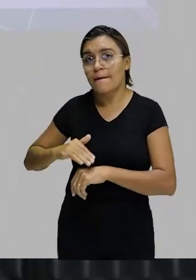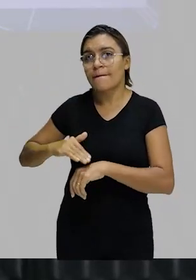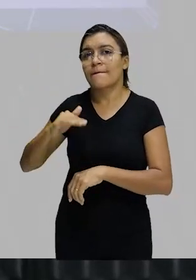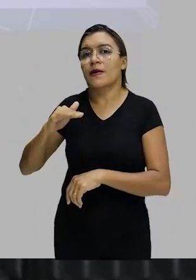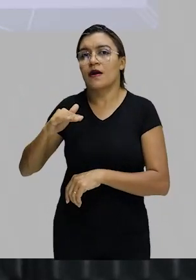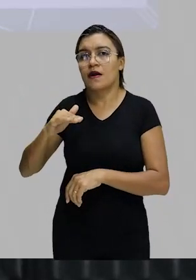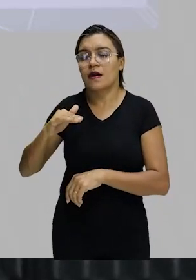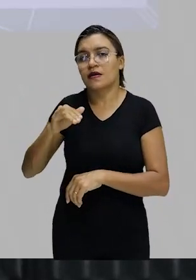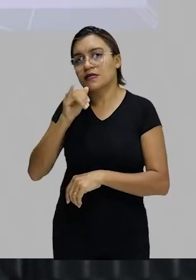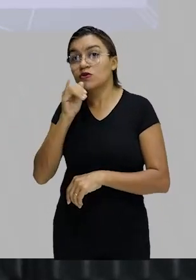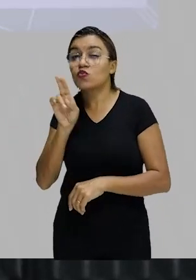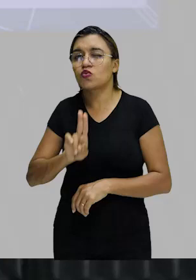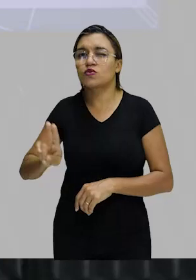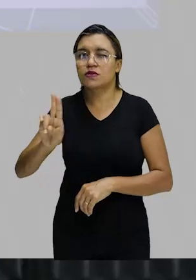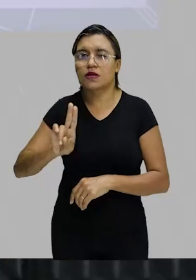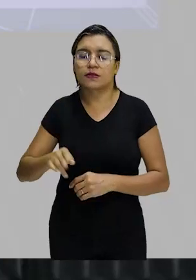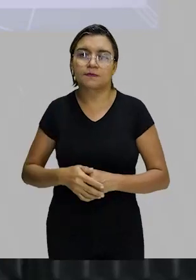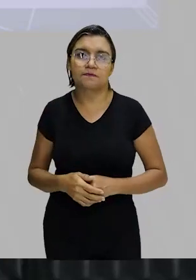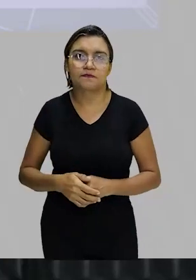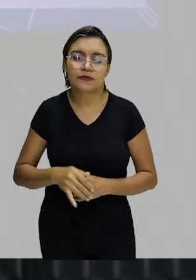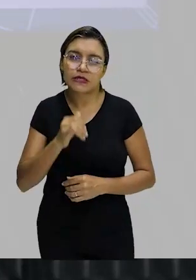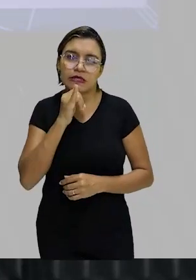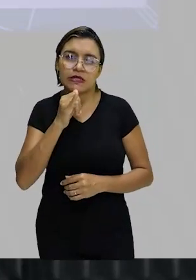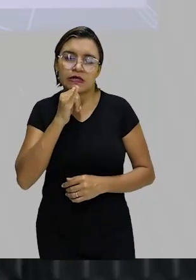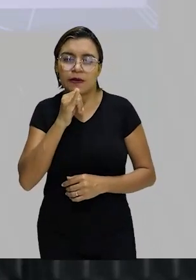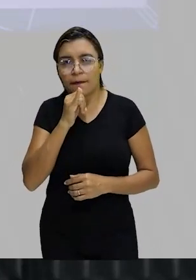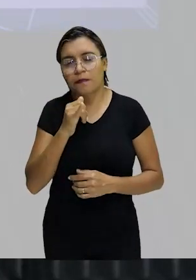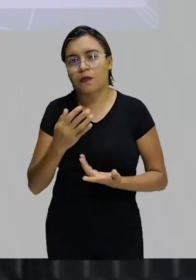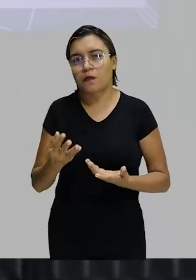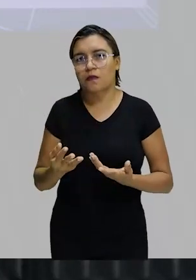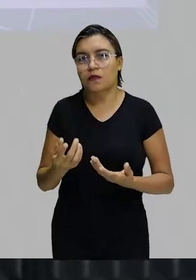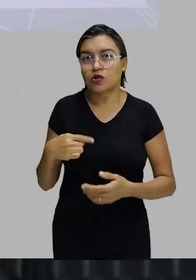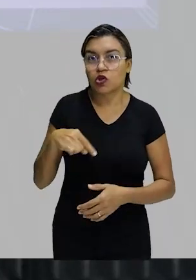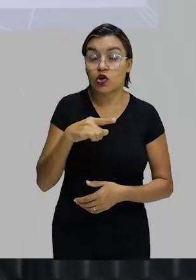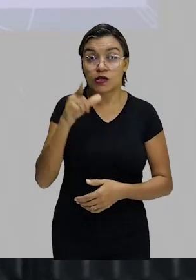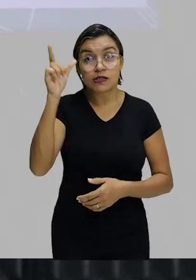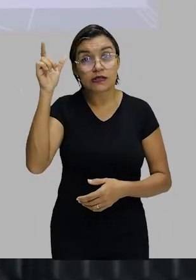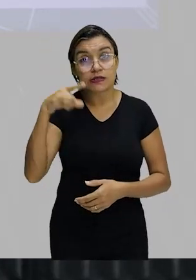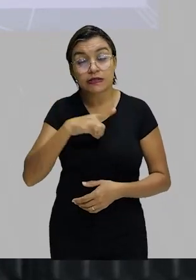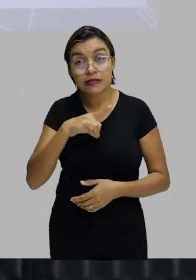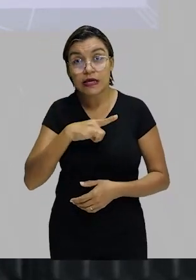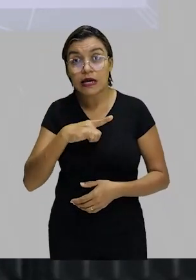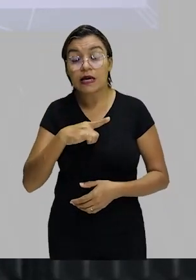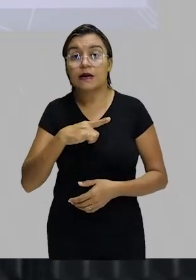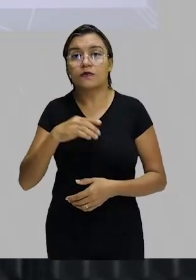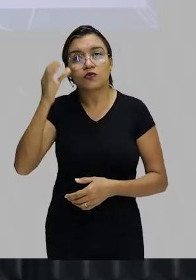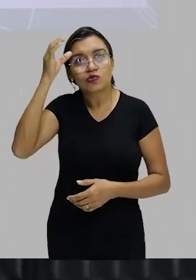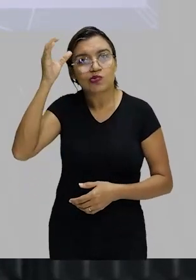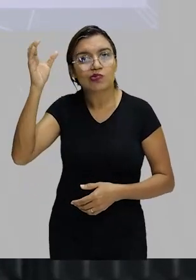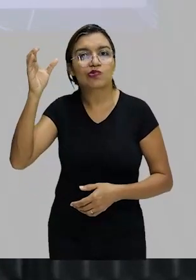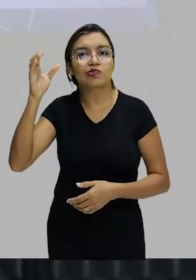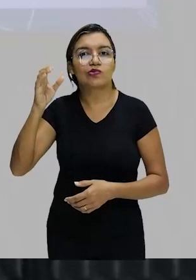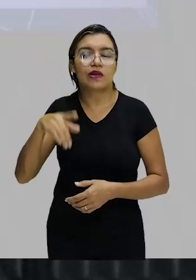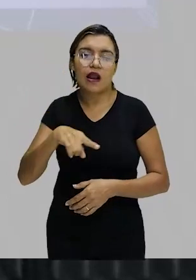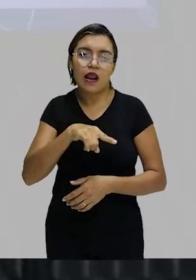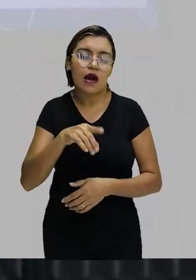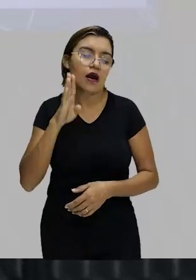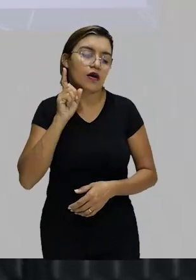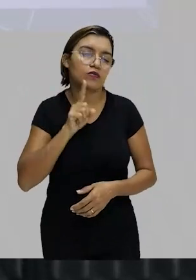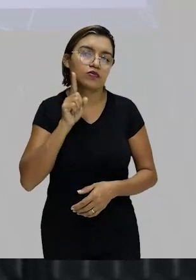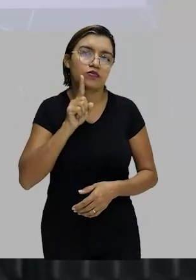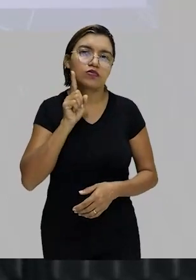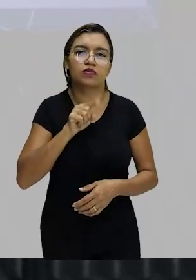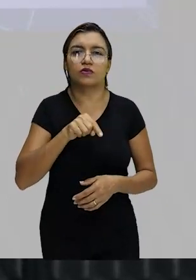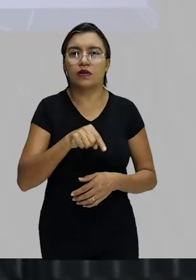popular. Então, por exemplo, por que a gente tem tanto conhecimento da cultura americana, né, ou mesmo da cultura britânica em